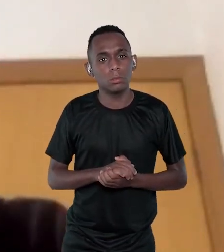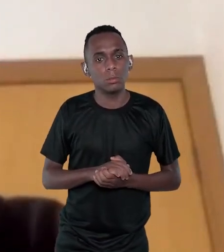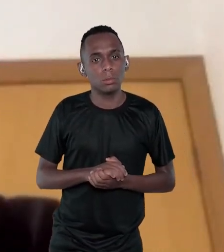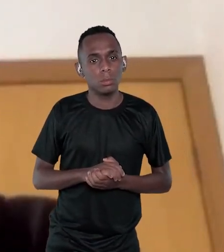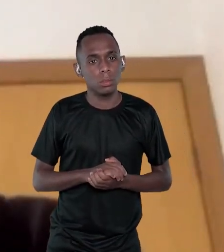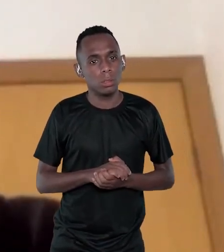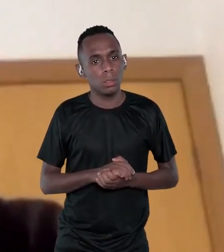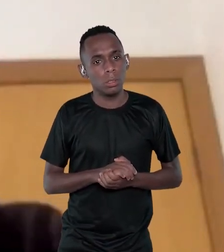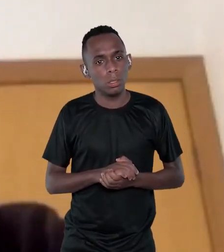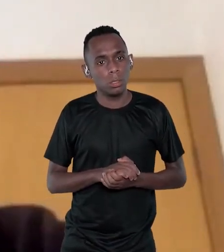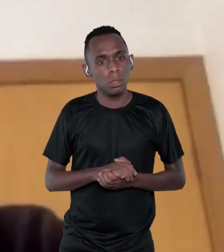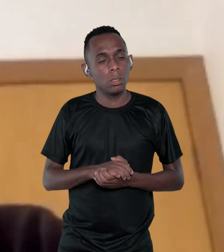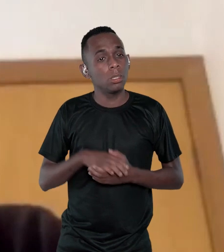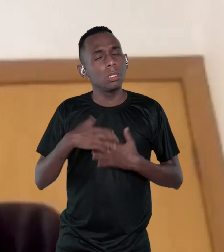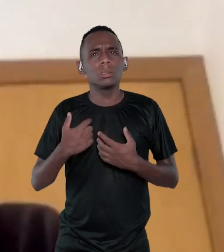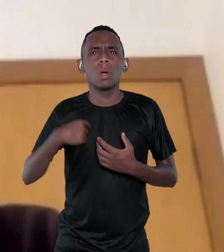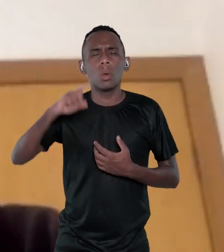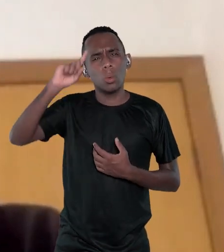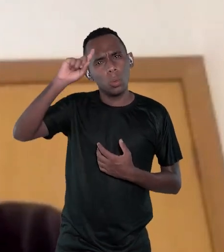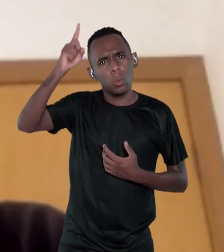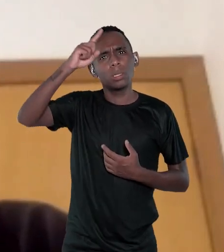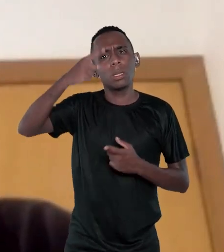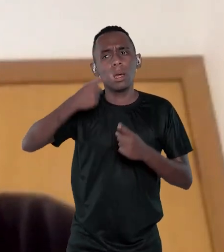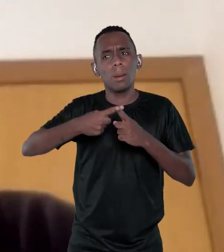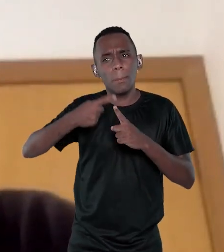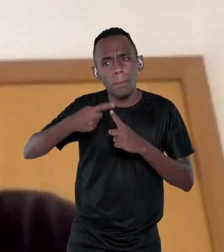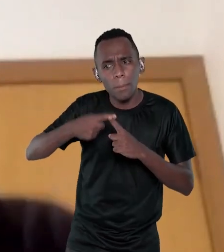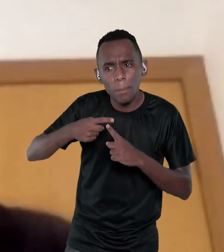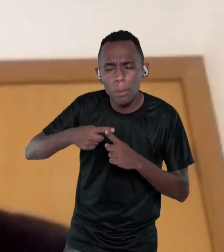tenho vergonha nenhuma disso. E